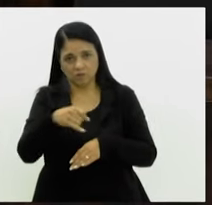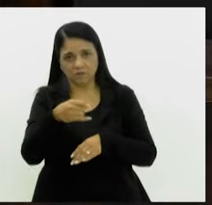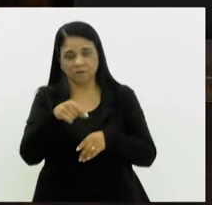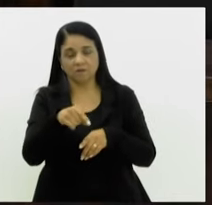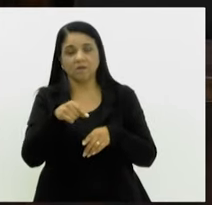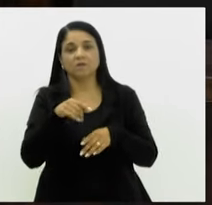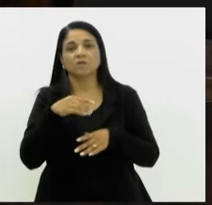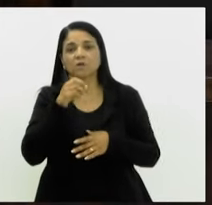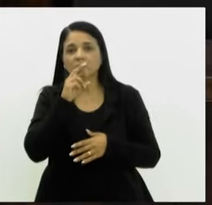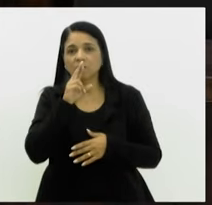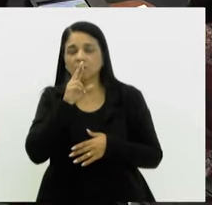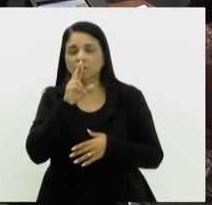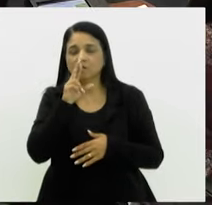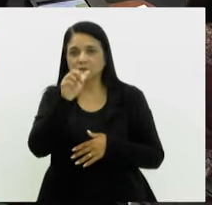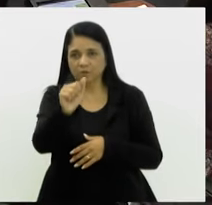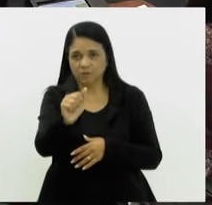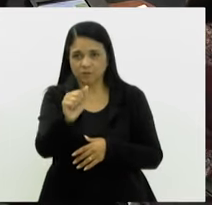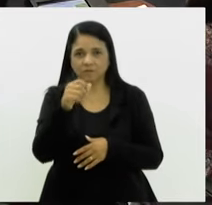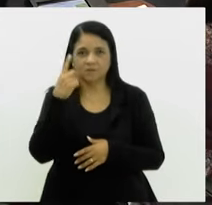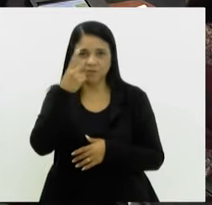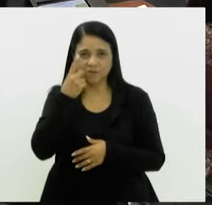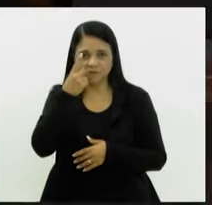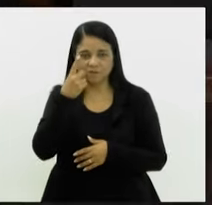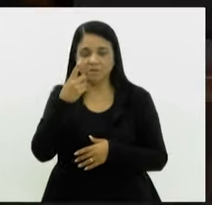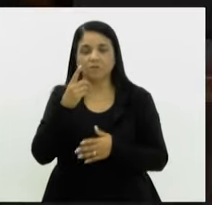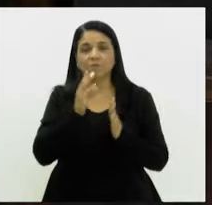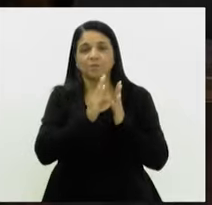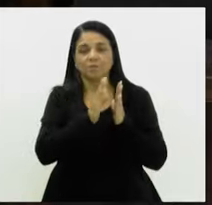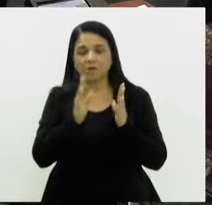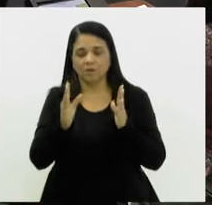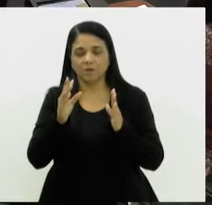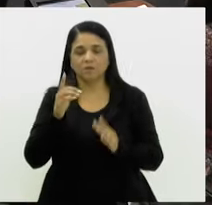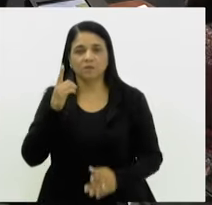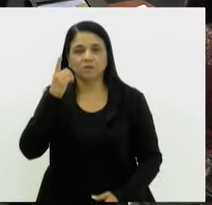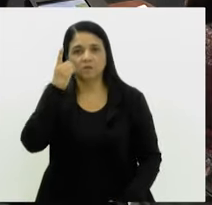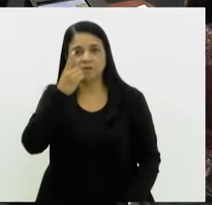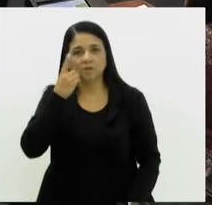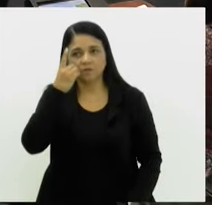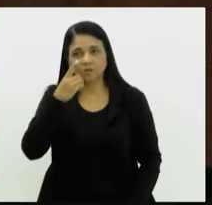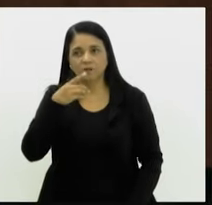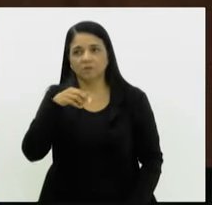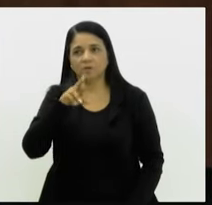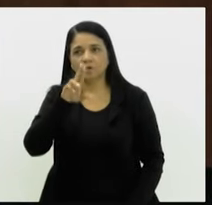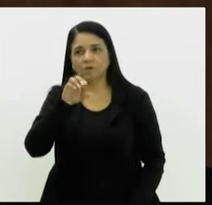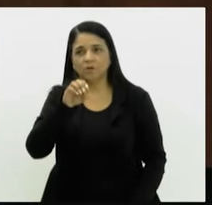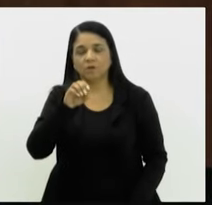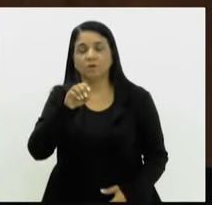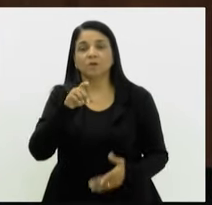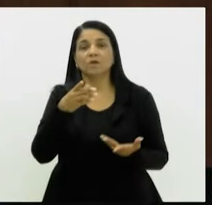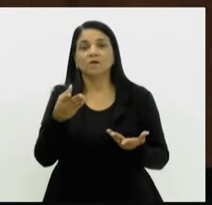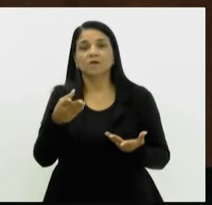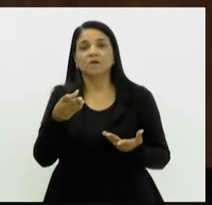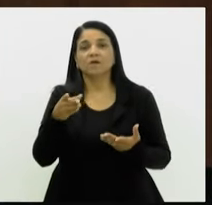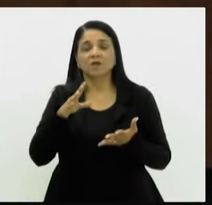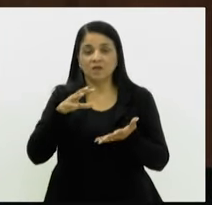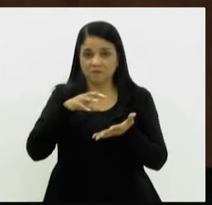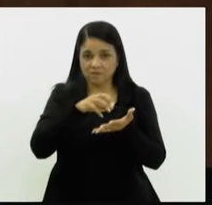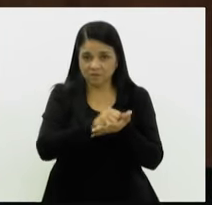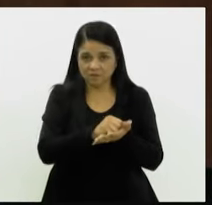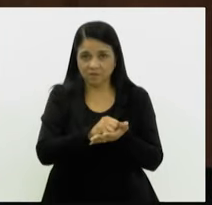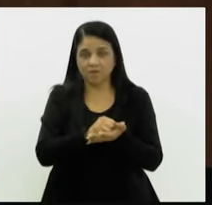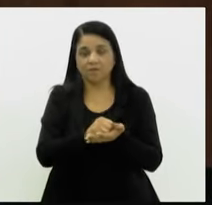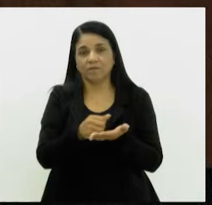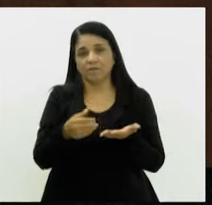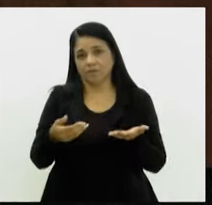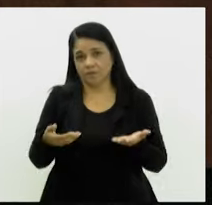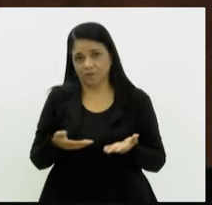deputado Rodrigo Amorim. Pela ordem, senhor presidente. Pois não, deputado. Senhor presidente, eu queria deixar registrado aqui que a gente